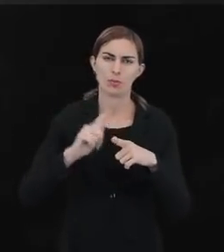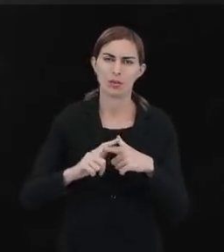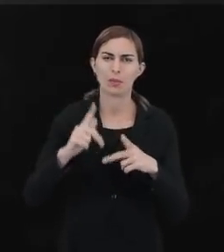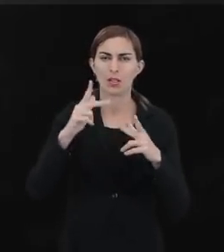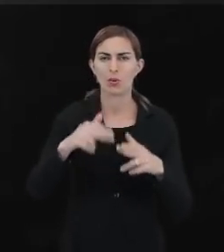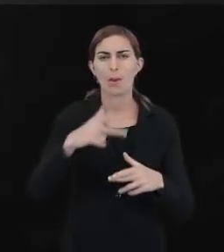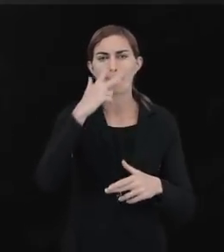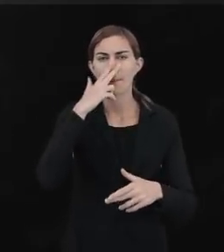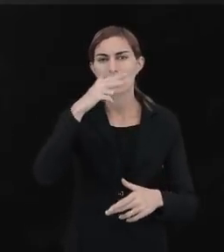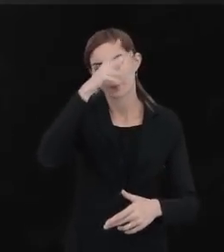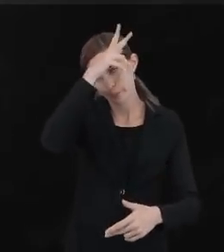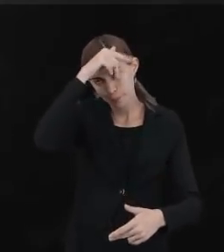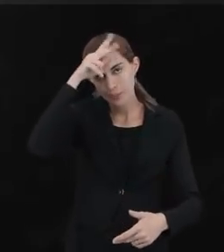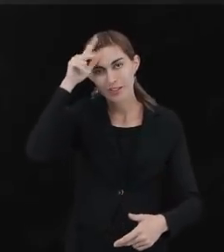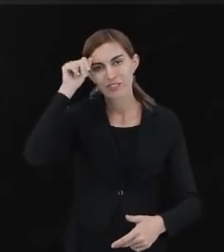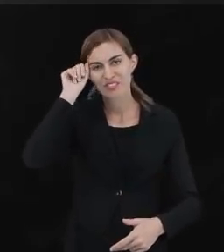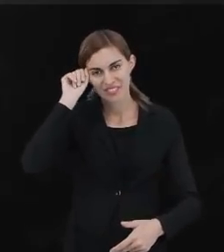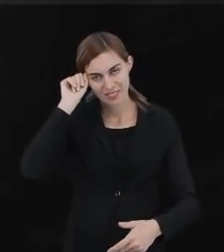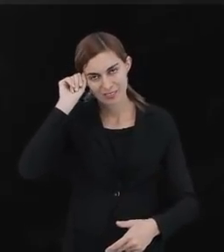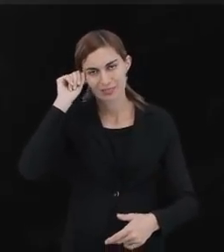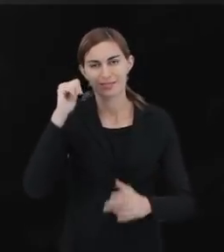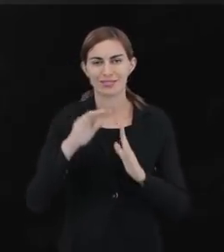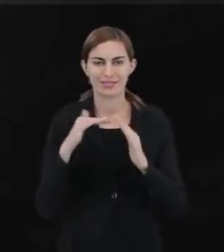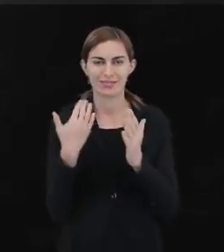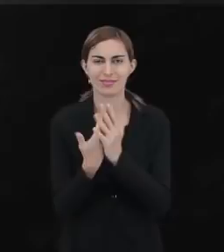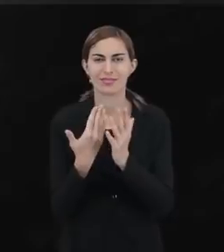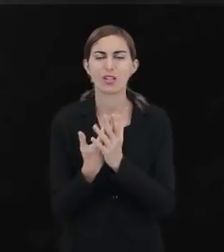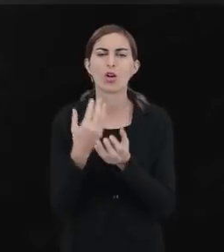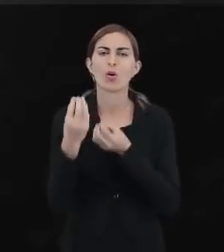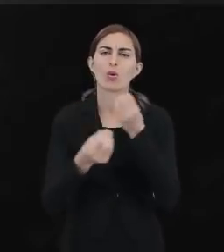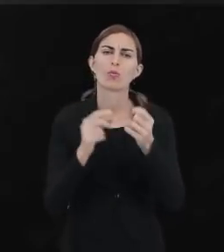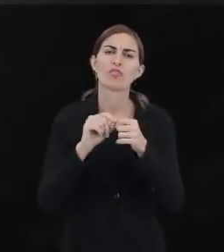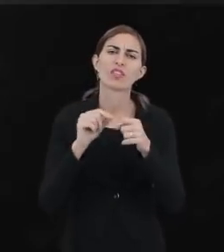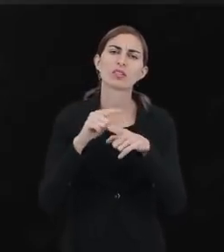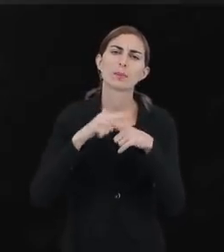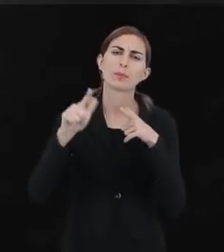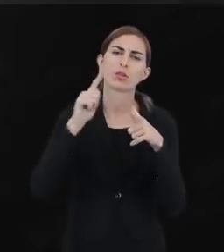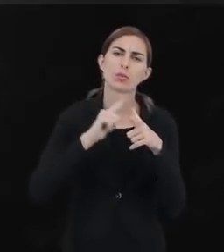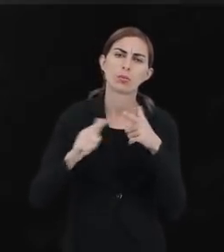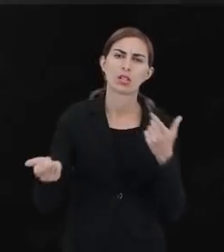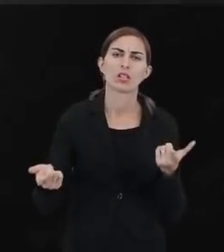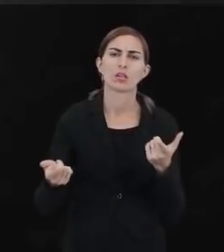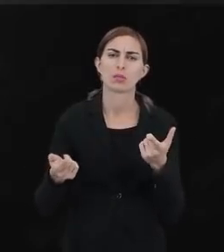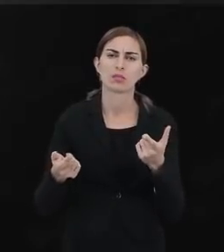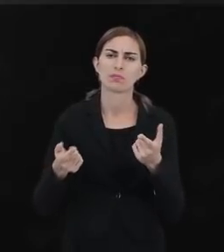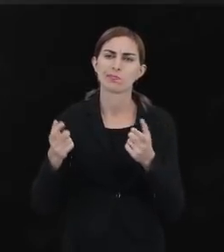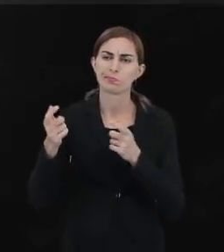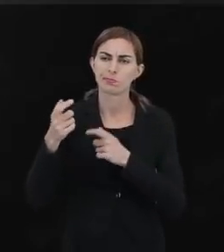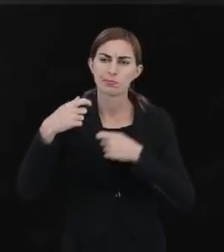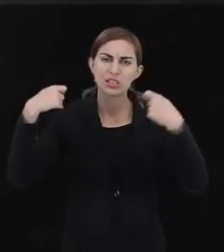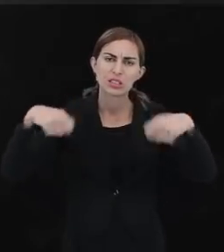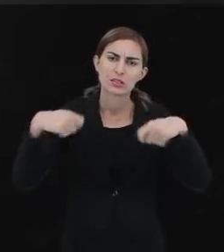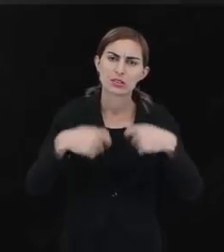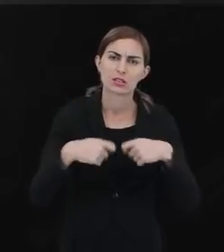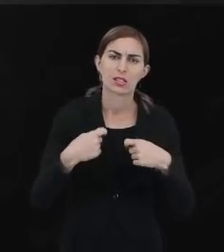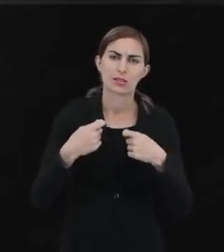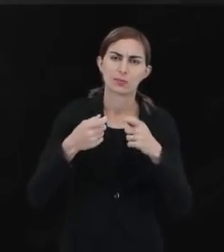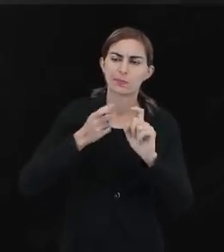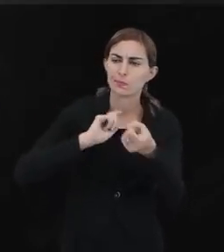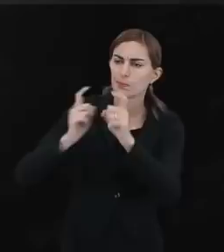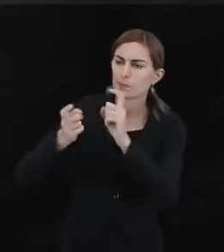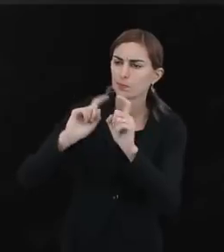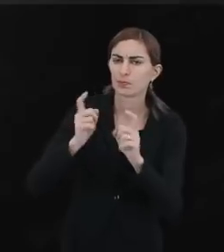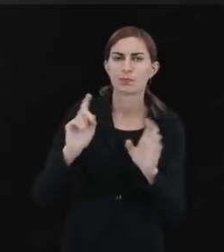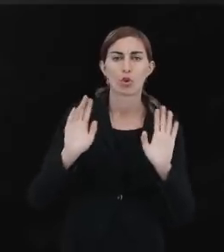daquela escola né mas como fazer com que esses problemas mas com que essas demandas se articulem em torno da questão educacional